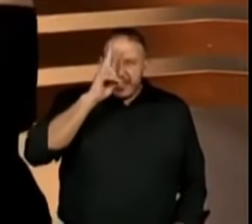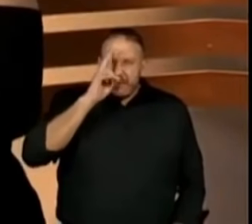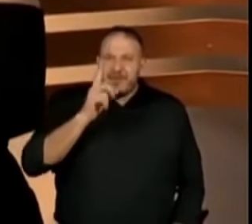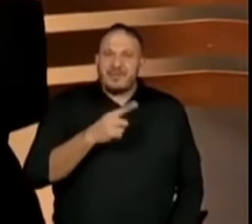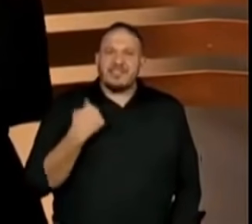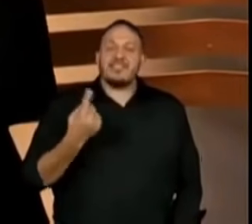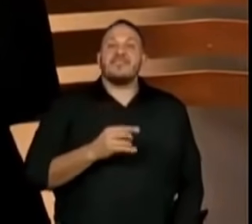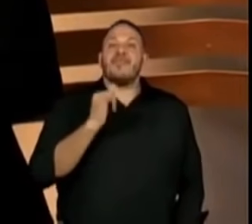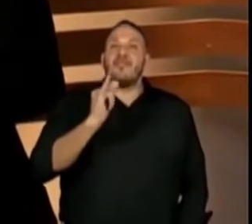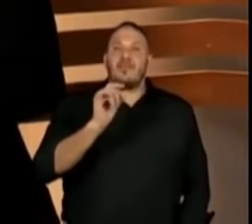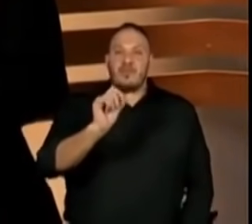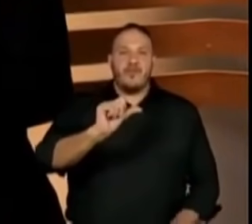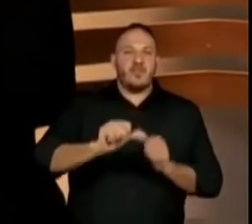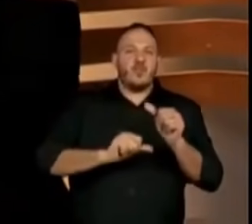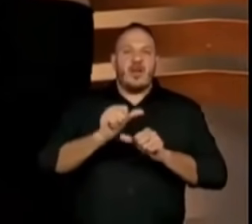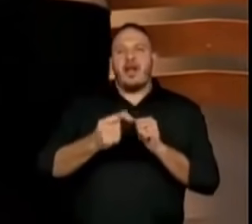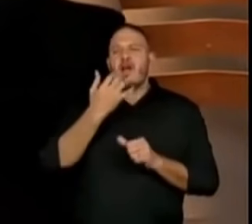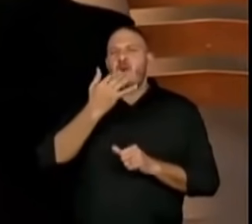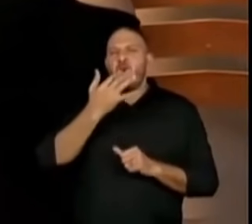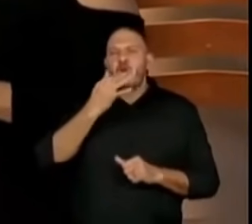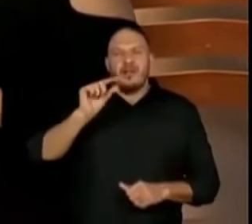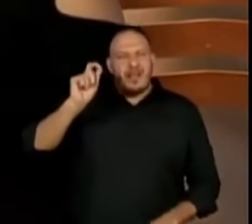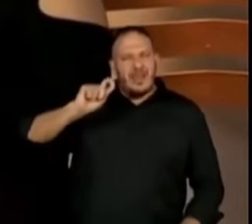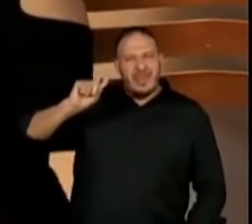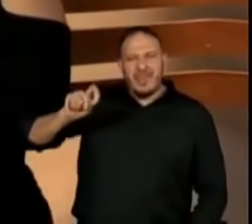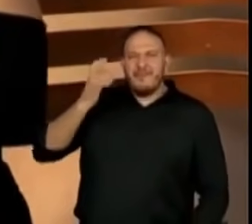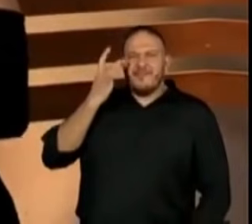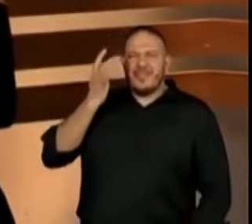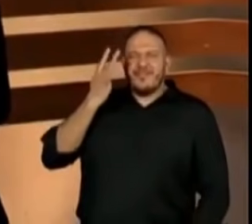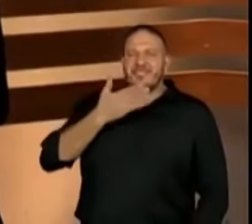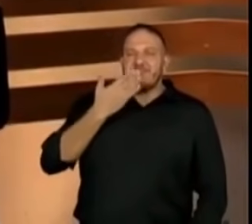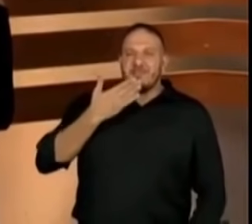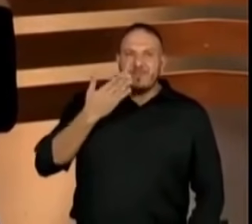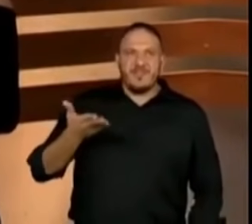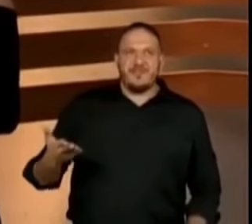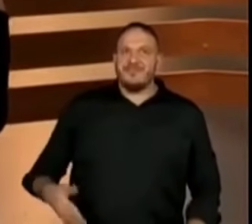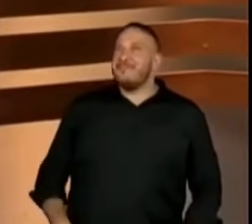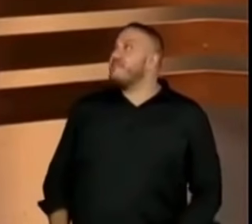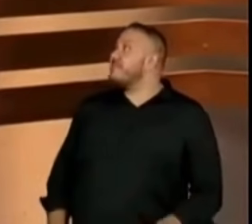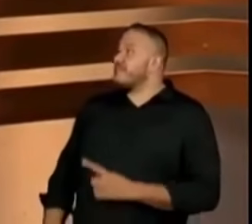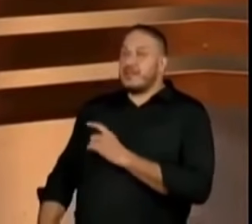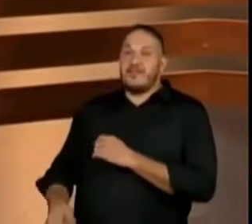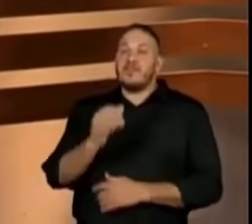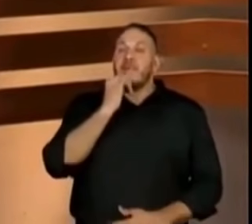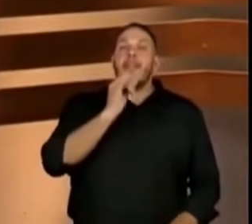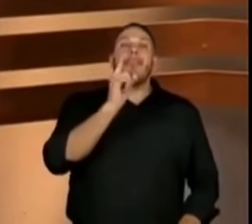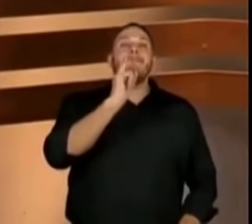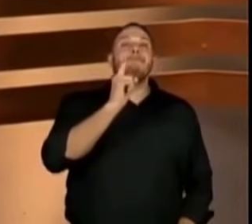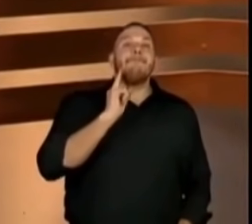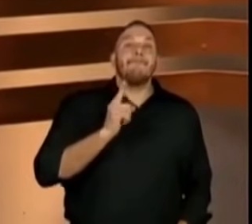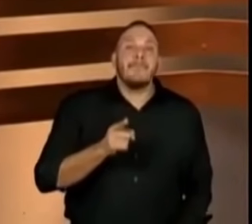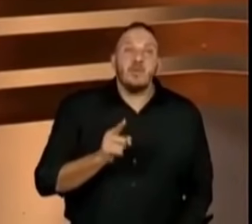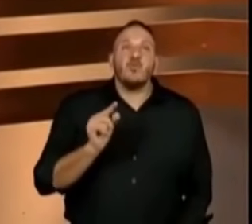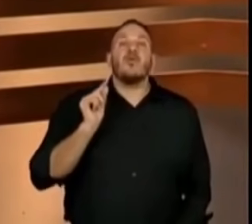estava falando, vou até trocar aqui a cor da minha caneta, a gente estava falando de 1.000 o quê?